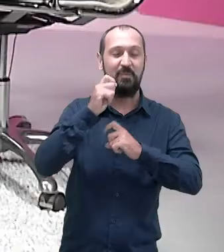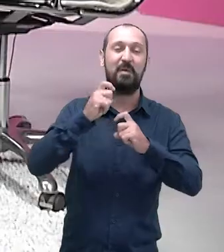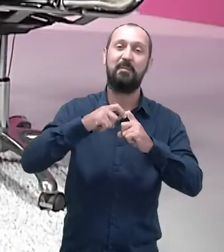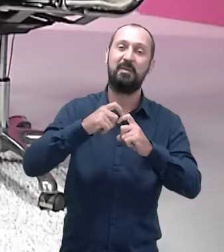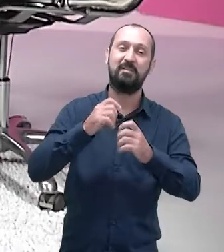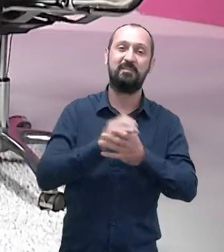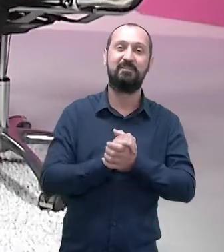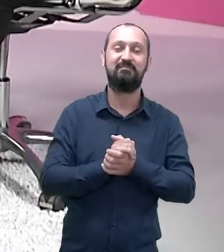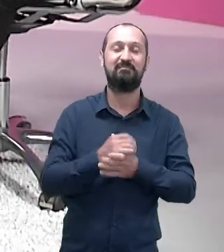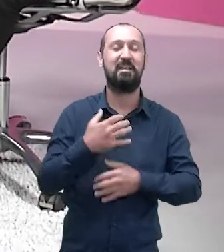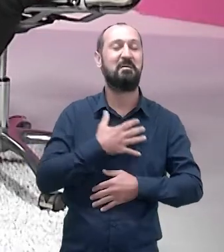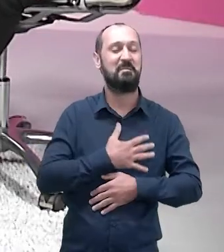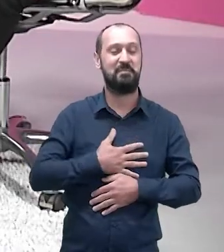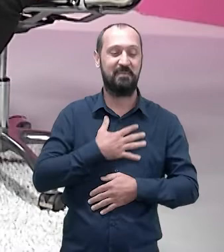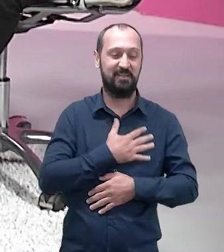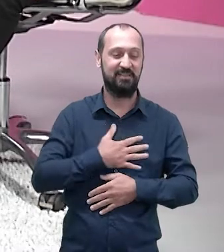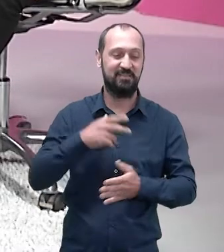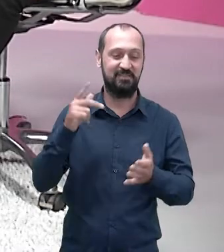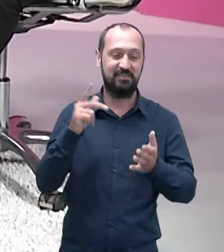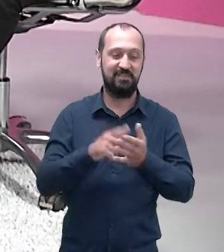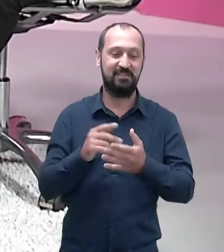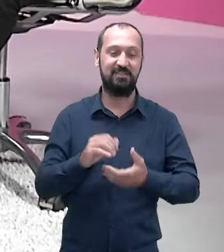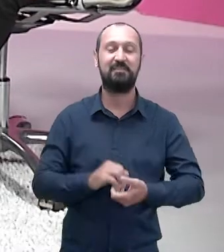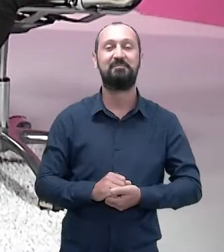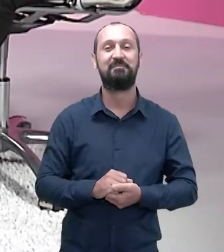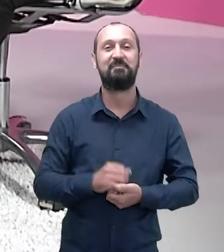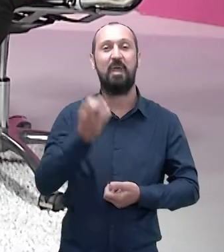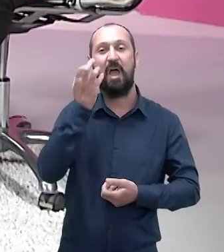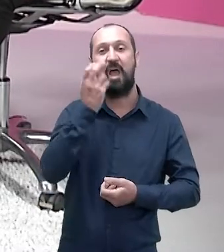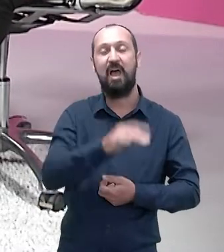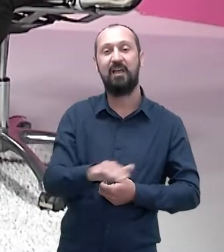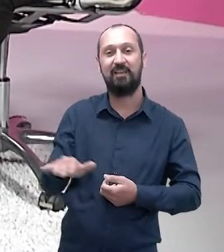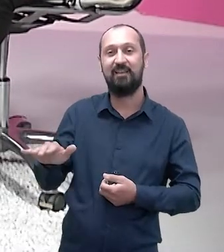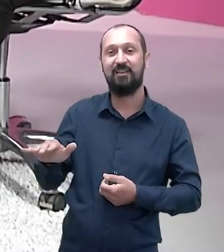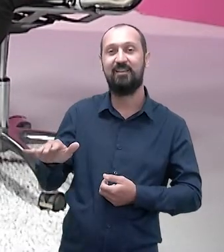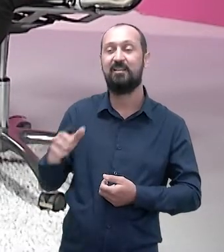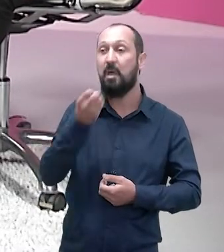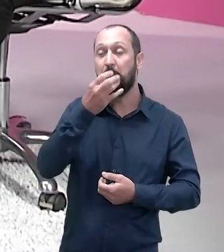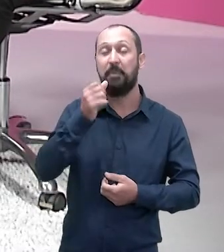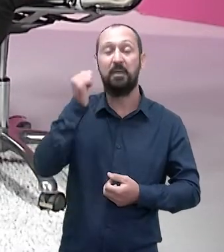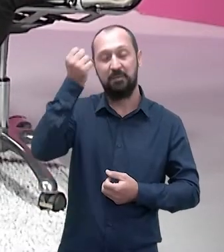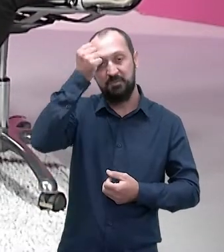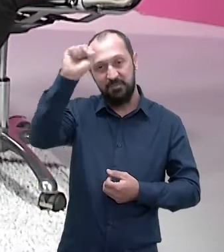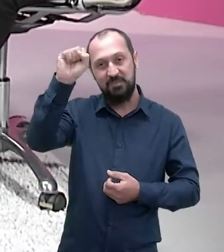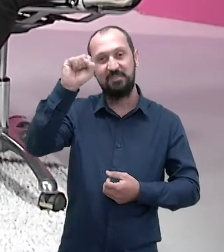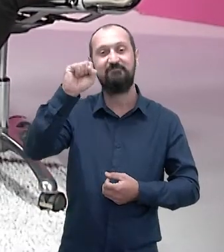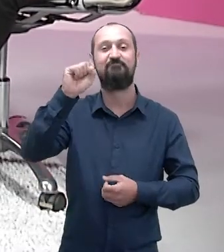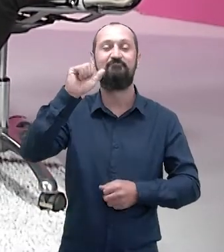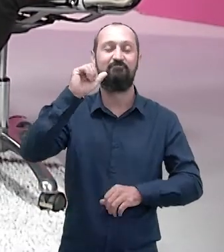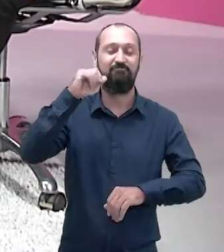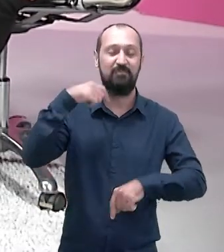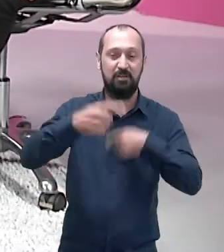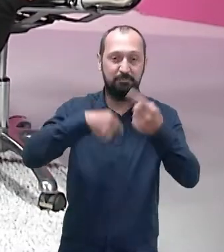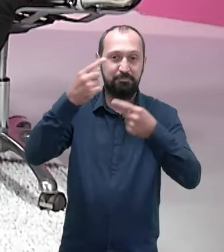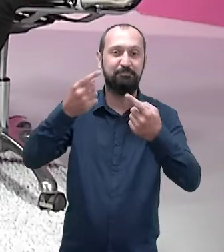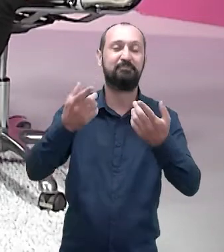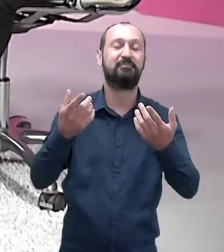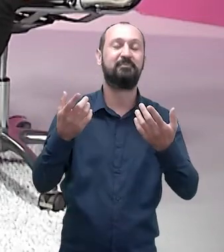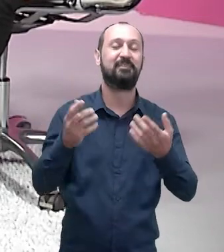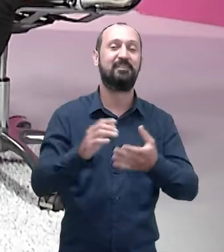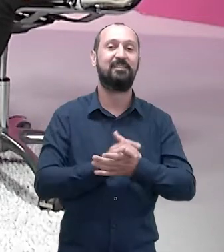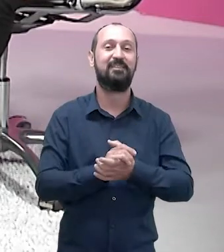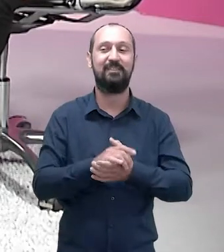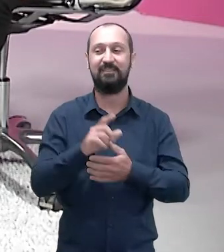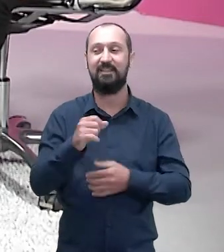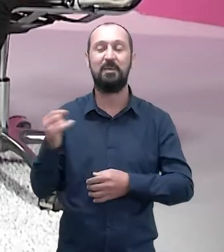médica. Que legal, Rodrigo, um prazer, né? Um prazer muito imenso. Foi uma criança que ficou bem sucedida, né? Teve sucesso na vida.